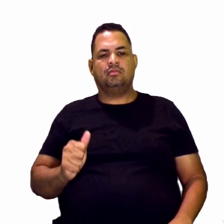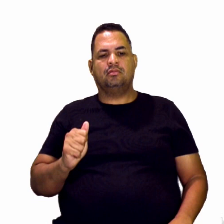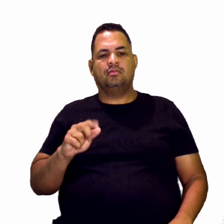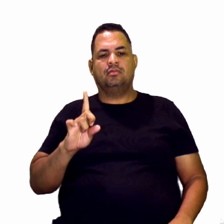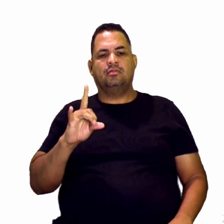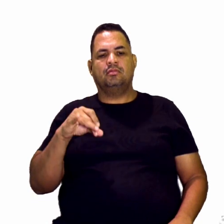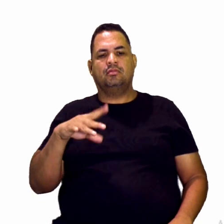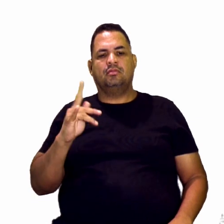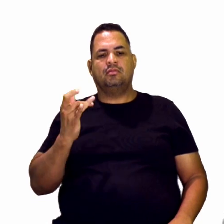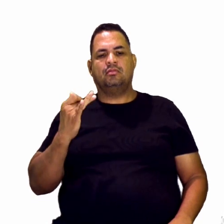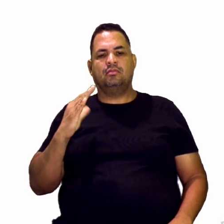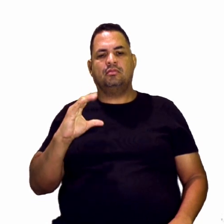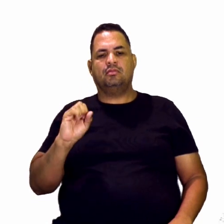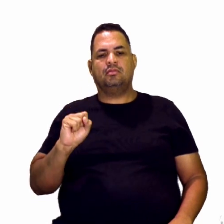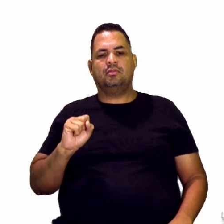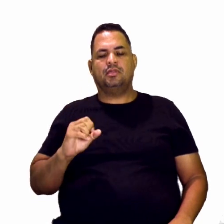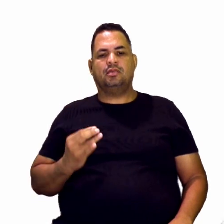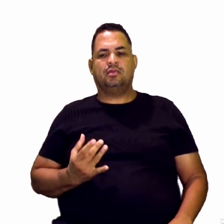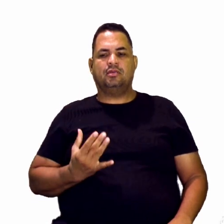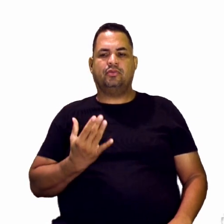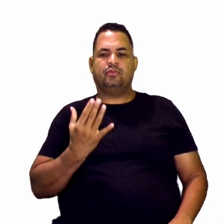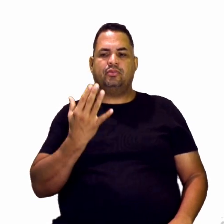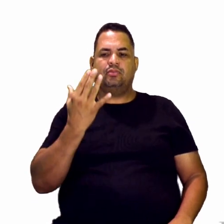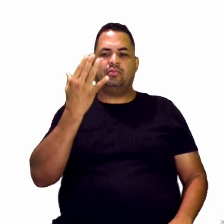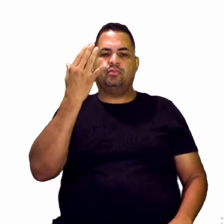Salino, hipertônico e gasoso.